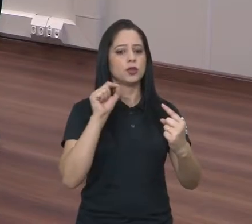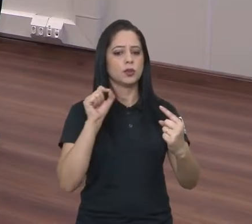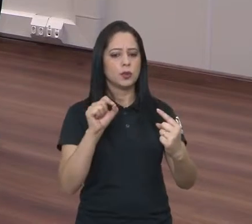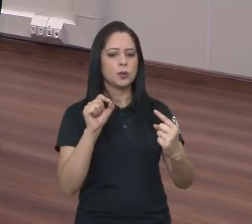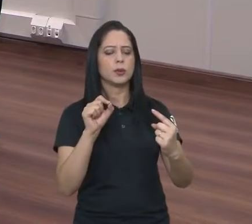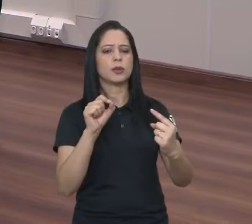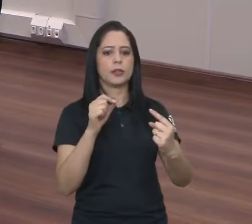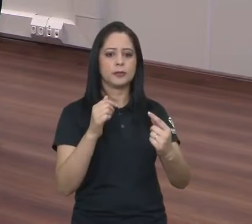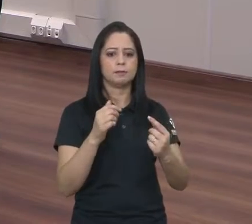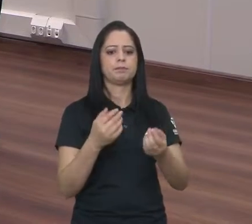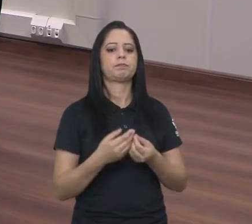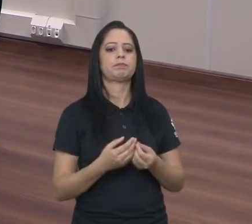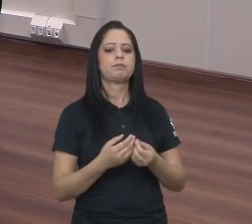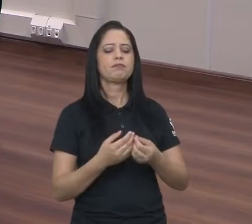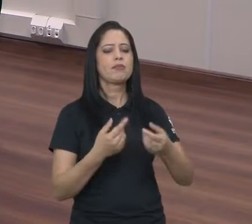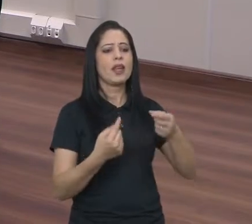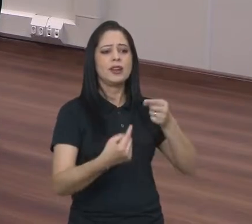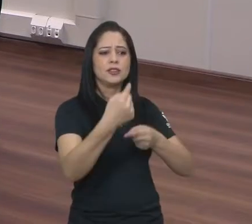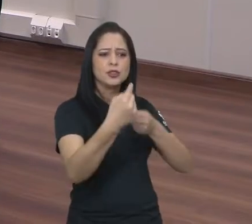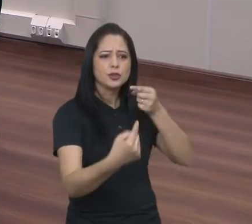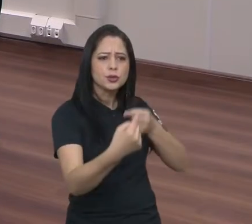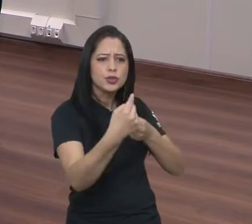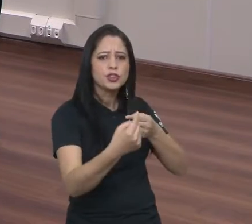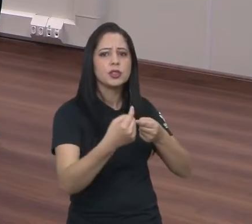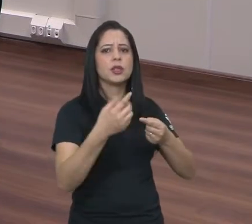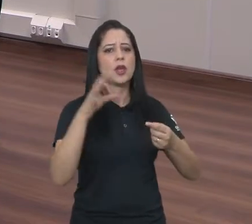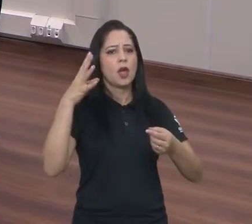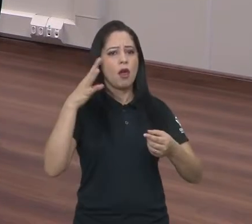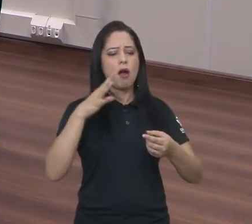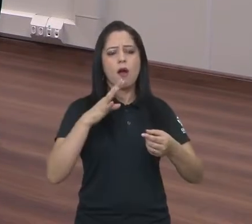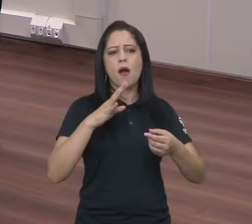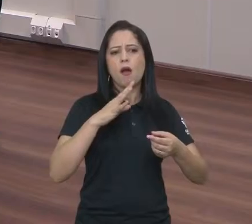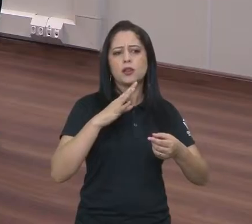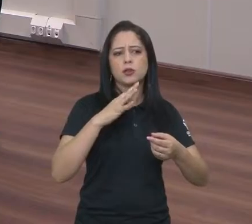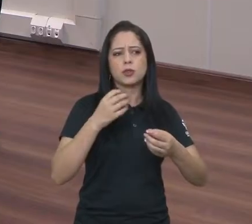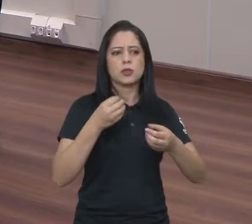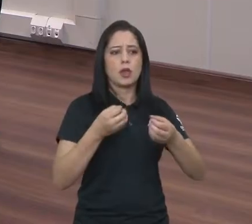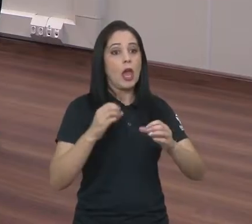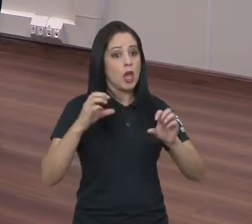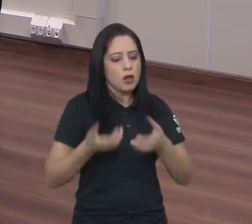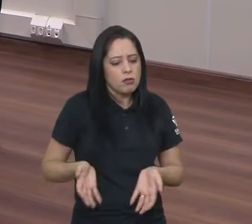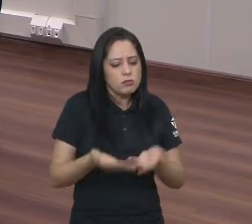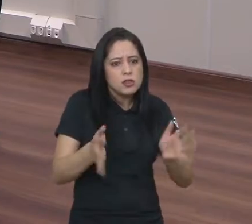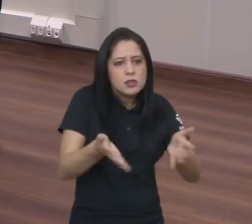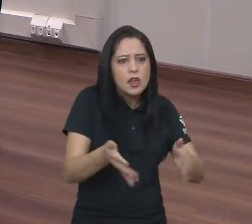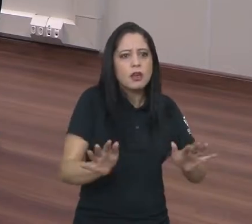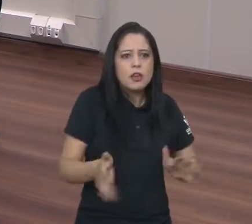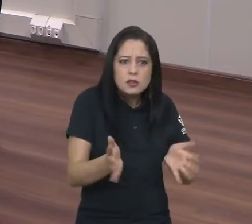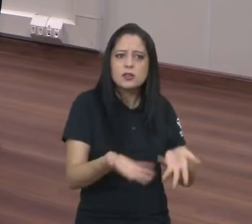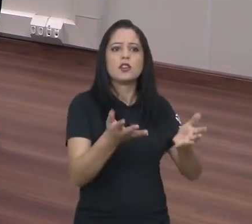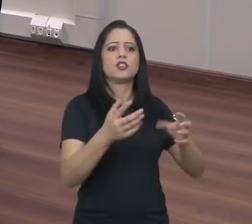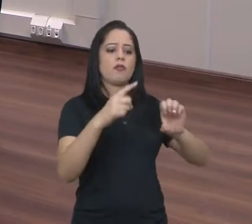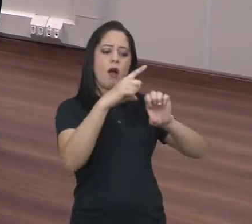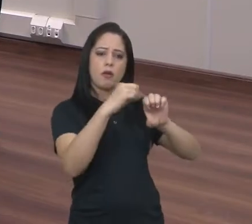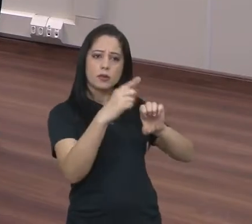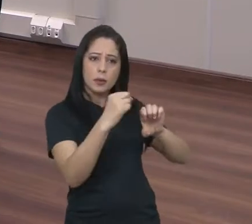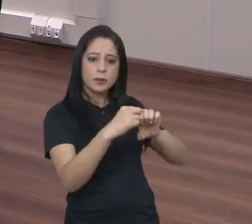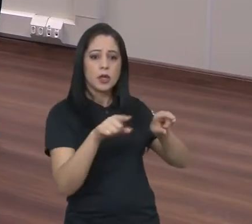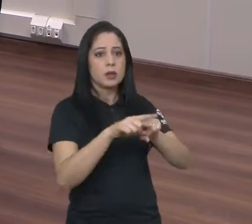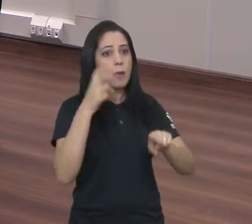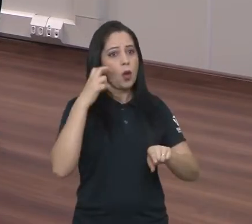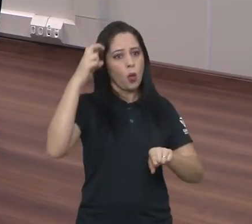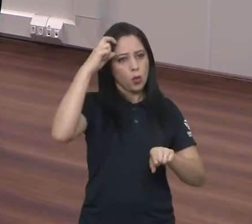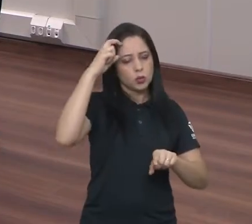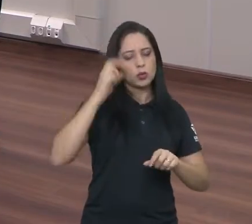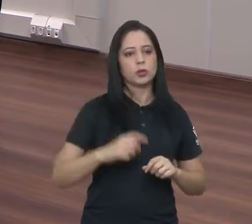na sociedade, fazer conexões para trazer conhecimentos e estimular o empreendedorismo, a cultura aeronáutica